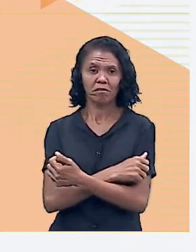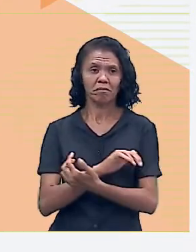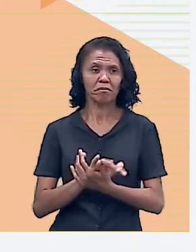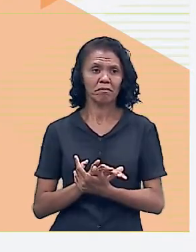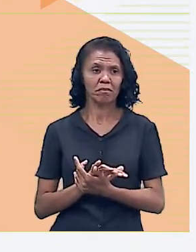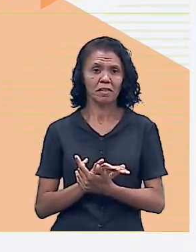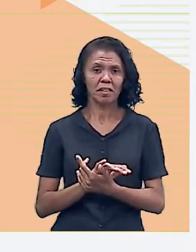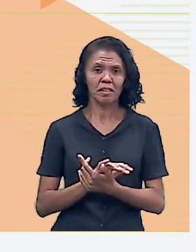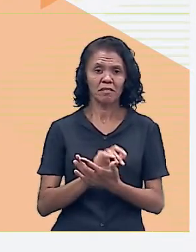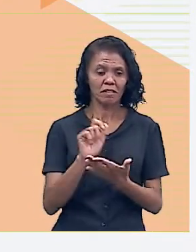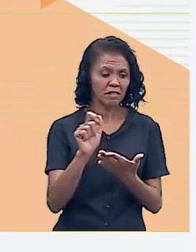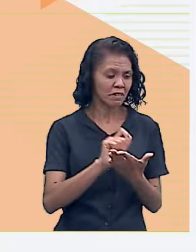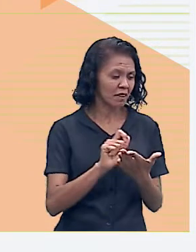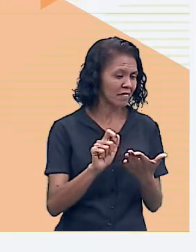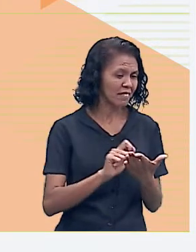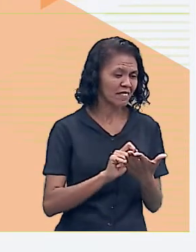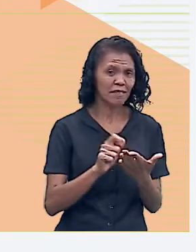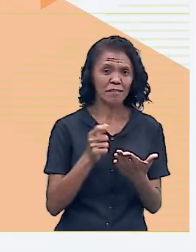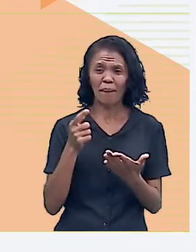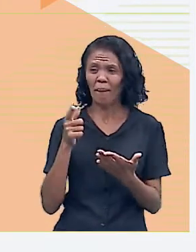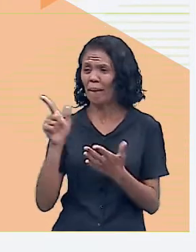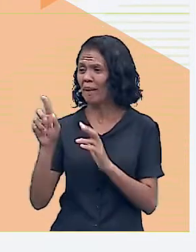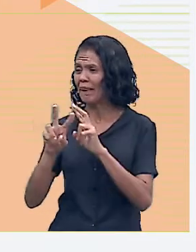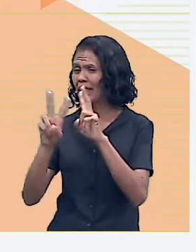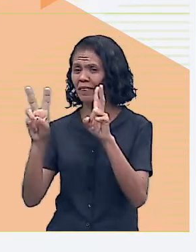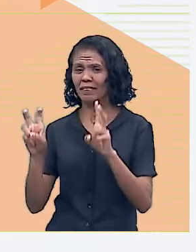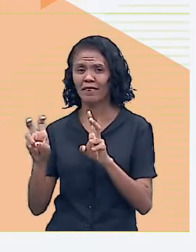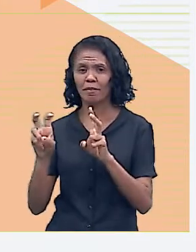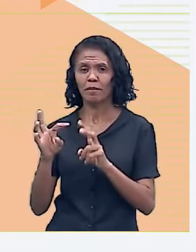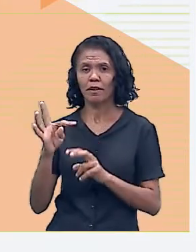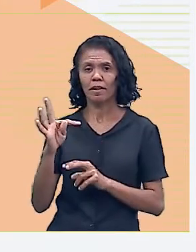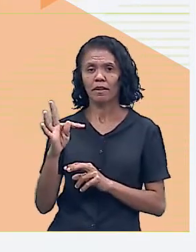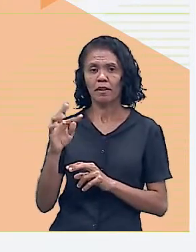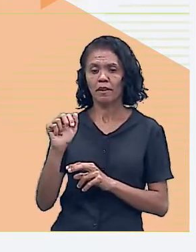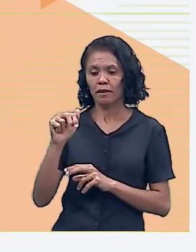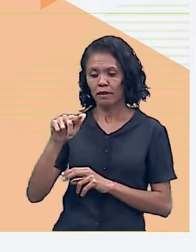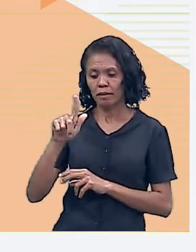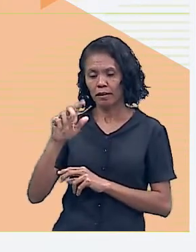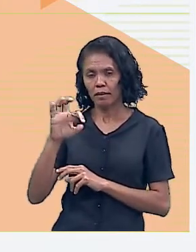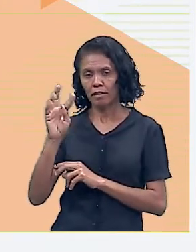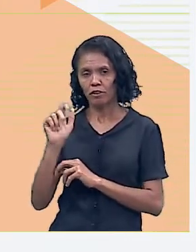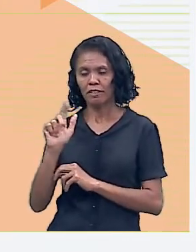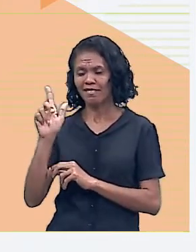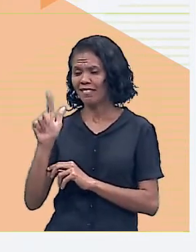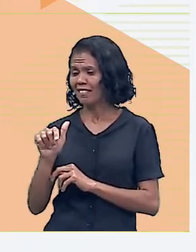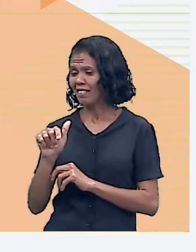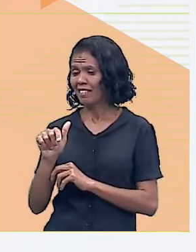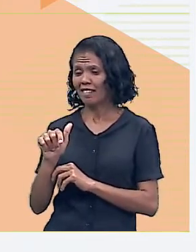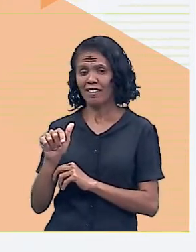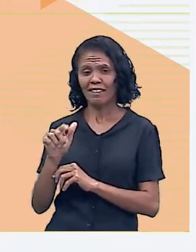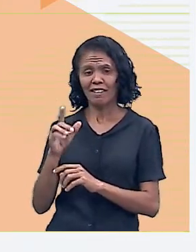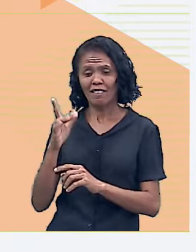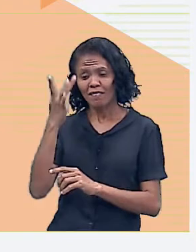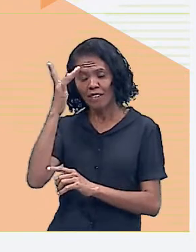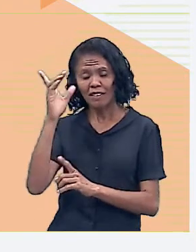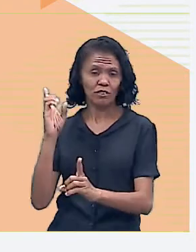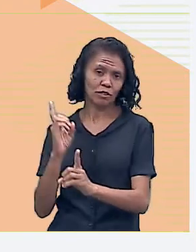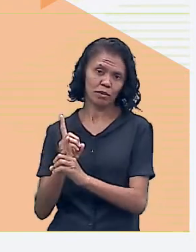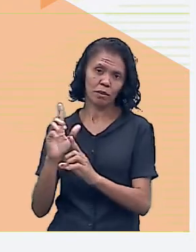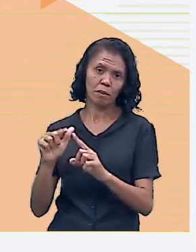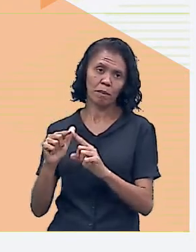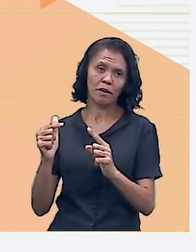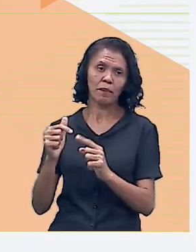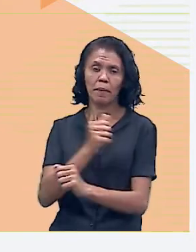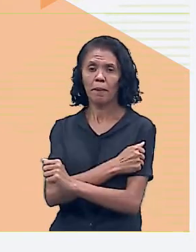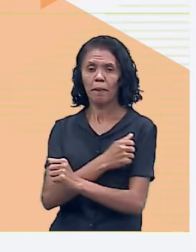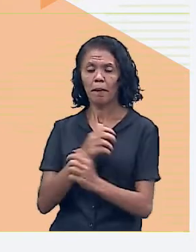resolve fazer outra coisa no dia do seu Enem a tangência ela pode ser até comum o aluno pode se confundir ali em